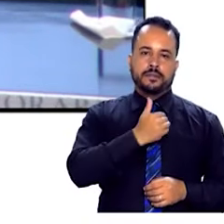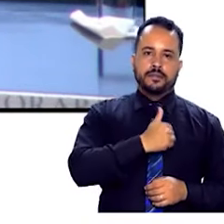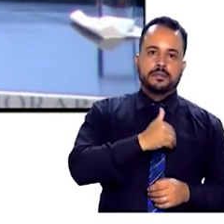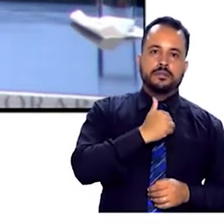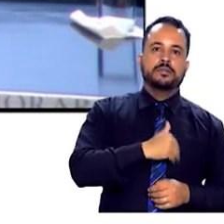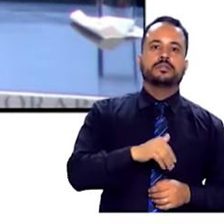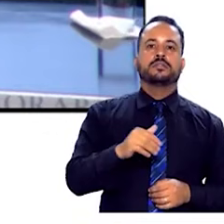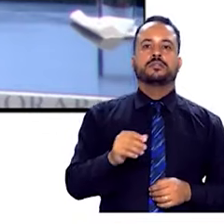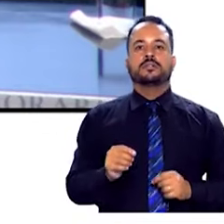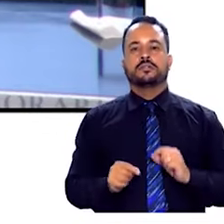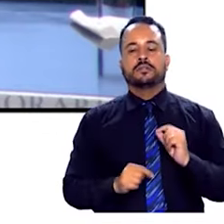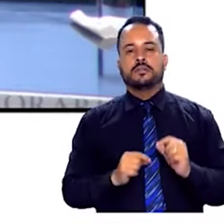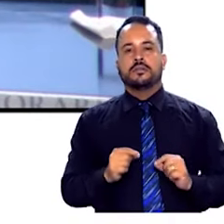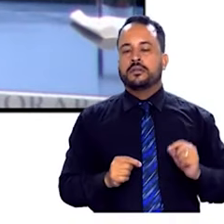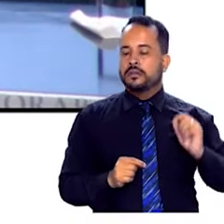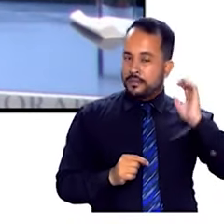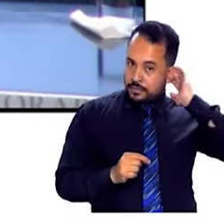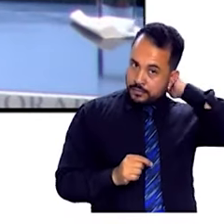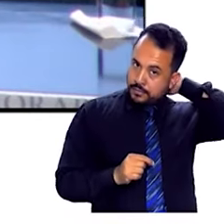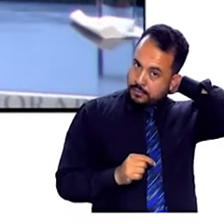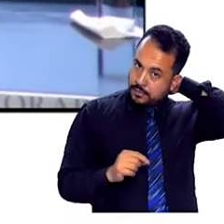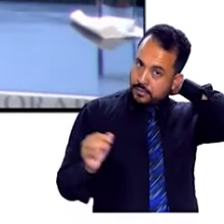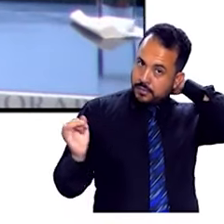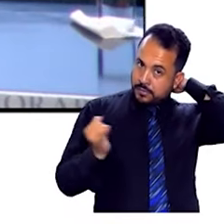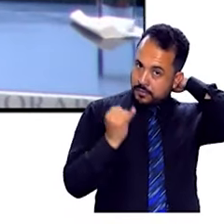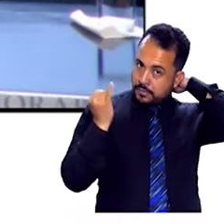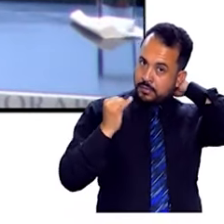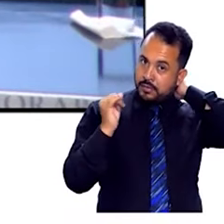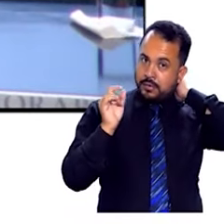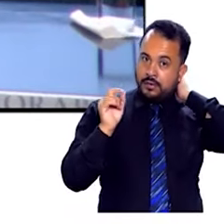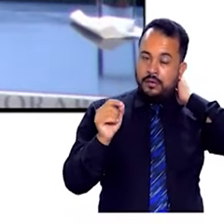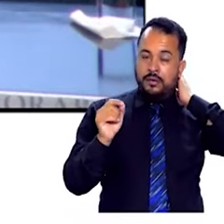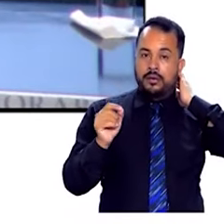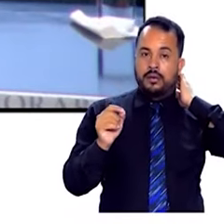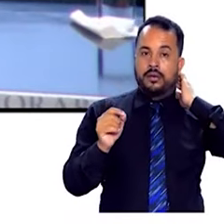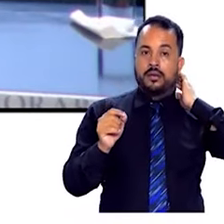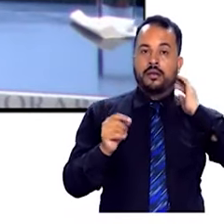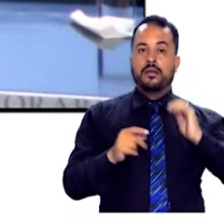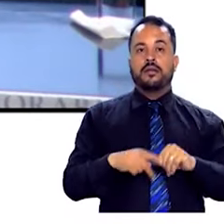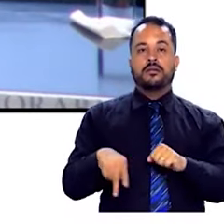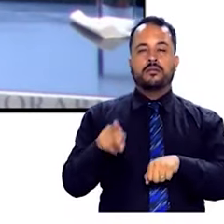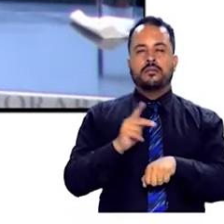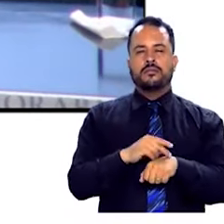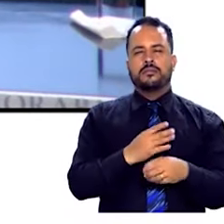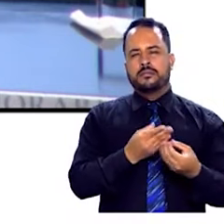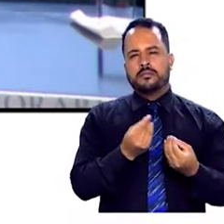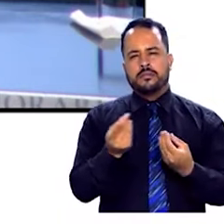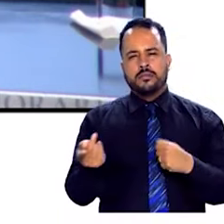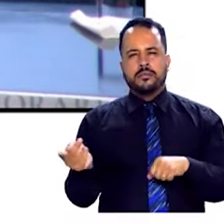bem importante muitos países em latino-américa tem tribunal